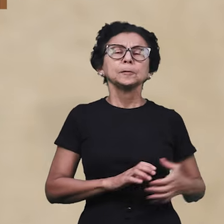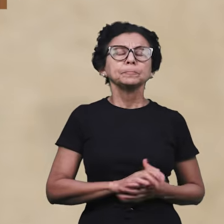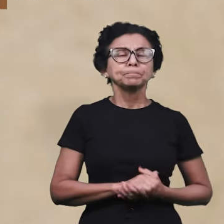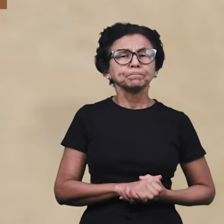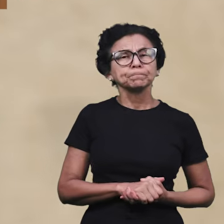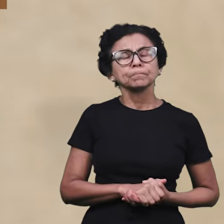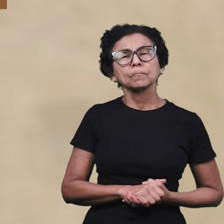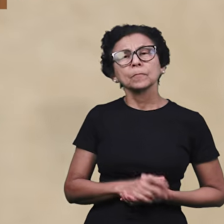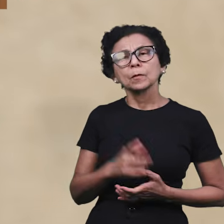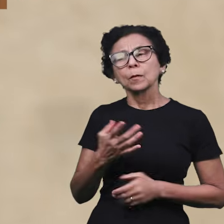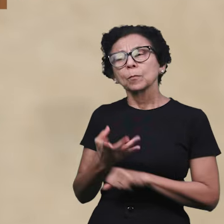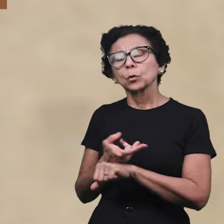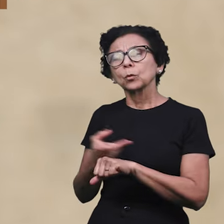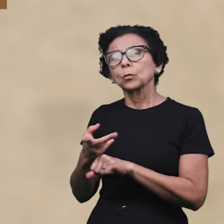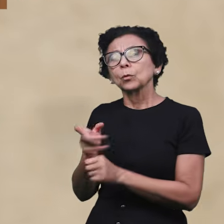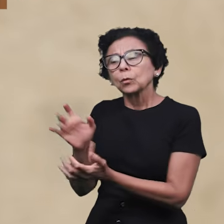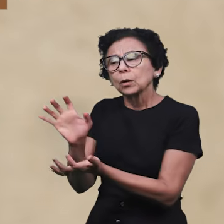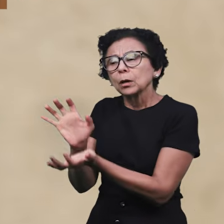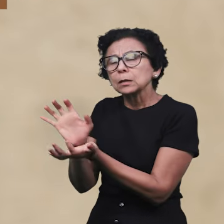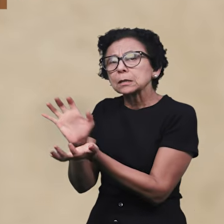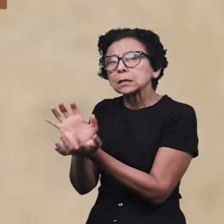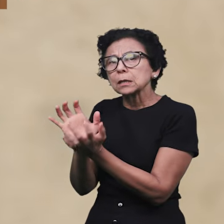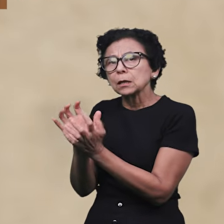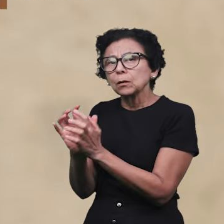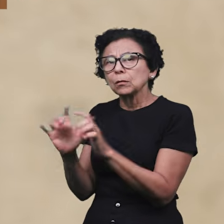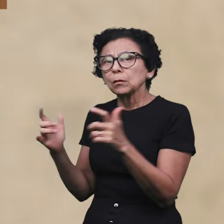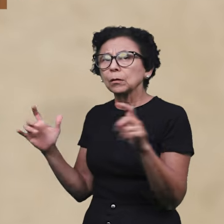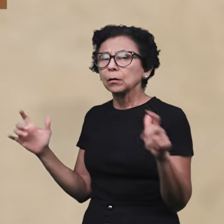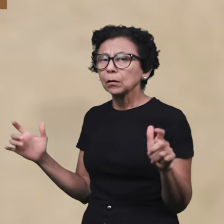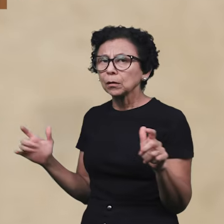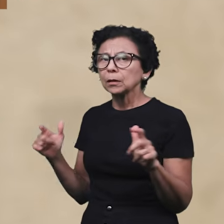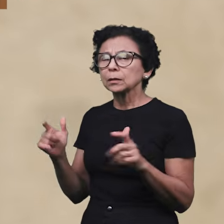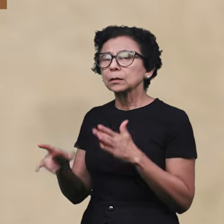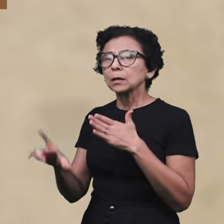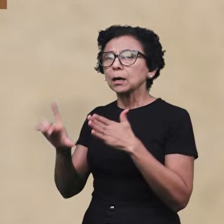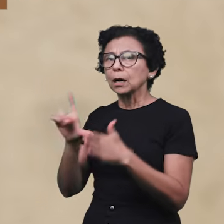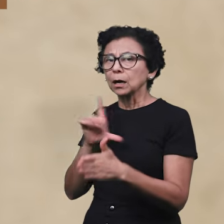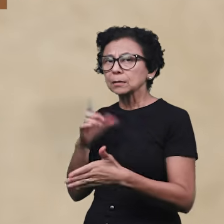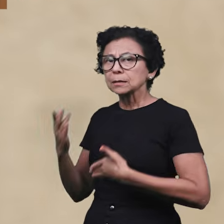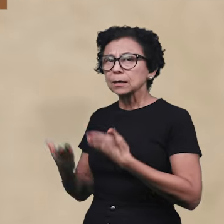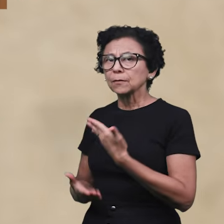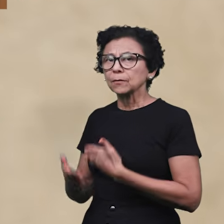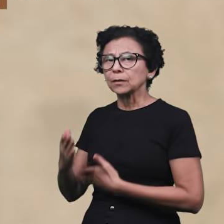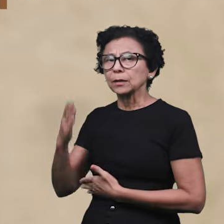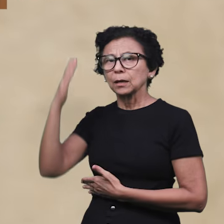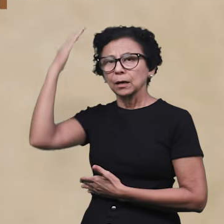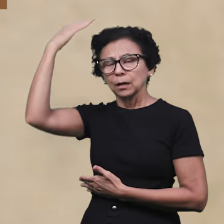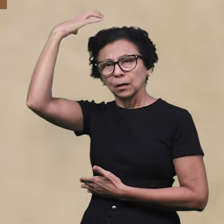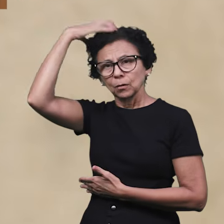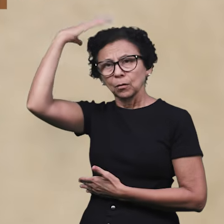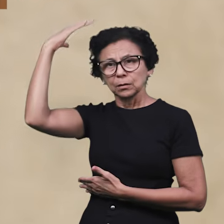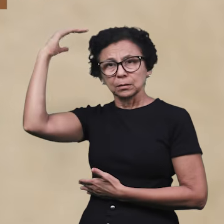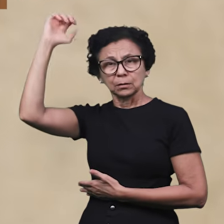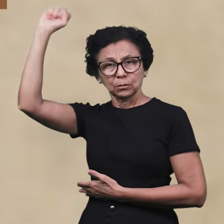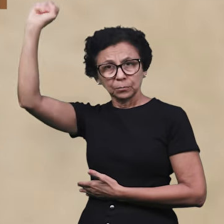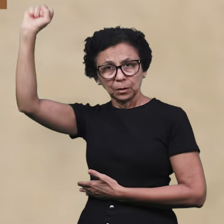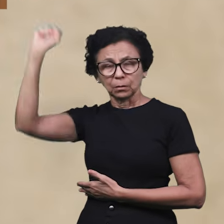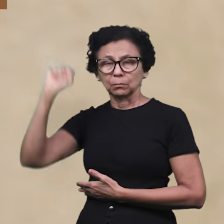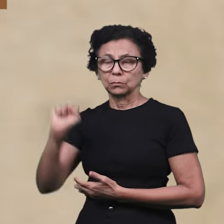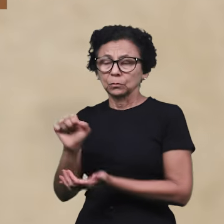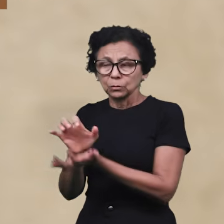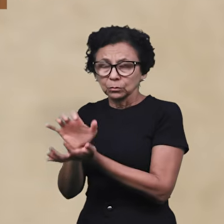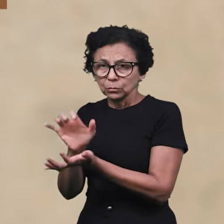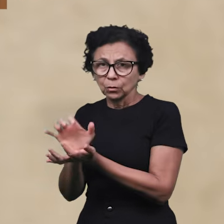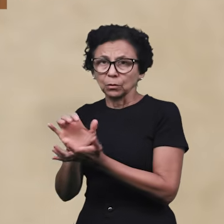conselho com os anciãos que estavam na presença de Salomão, seu pai. Ele foi buscar aqueles que eram mais idosos do que ele,